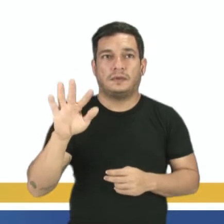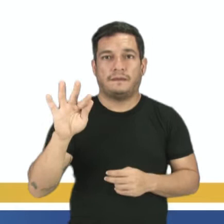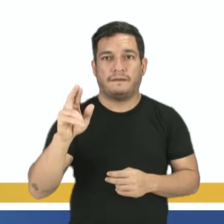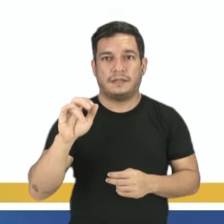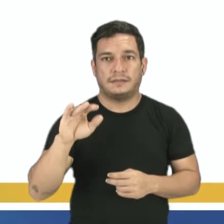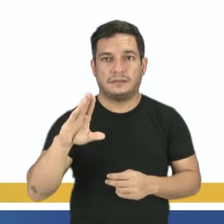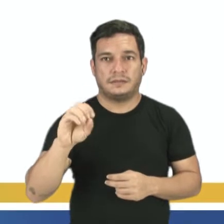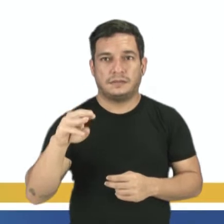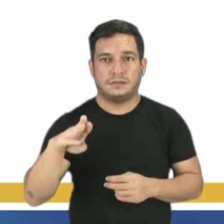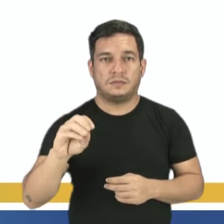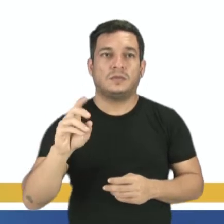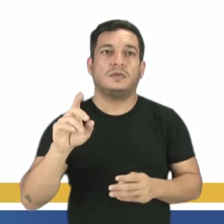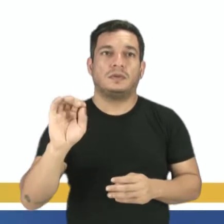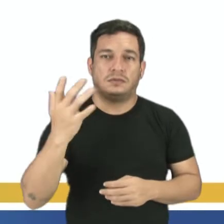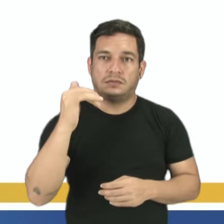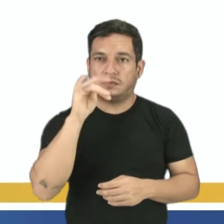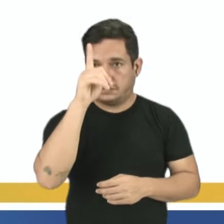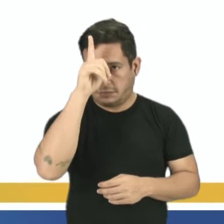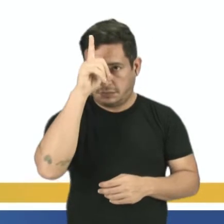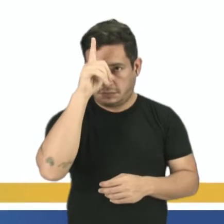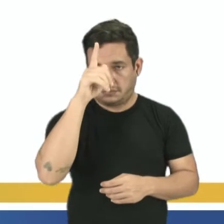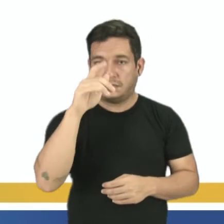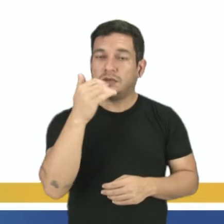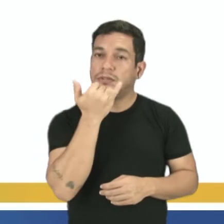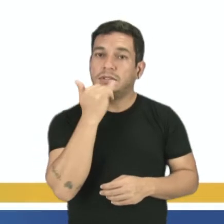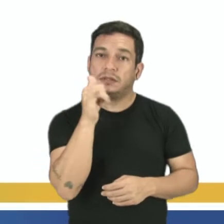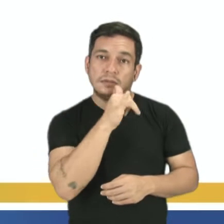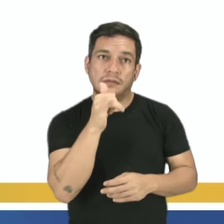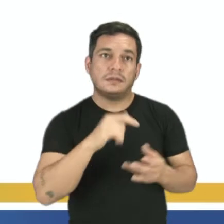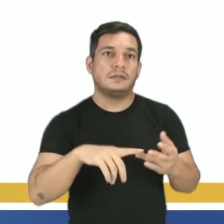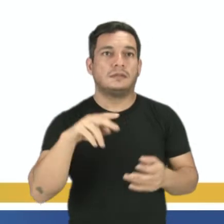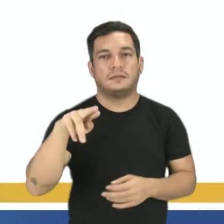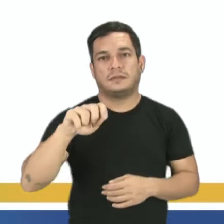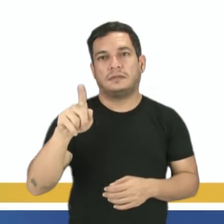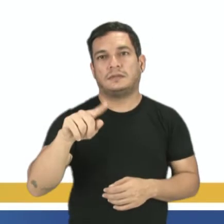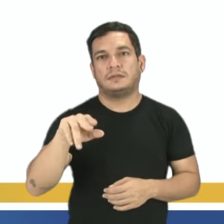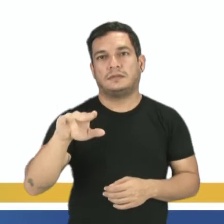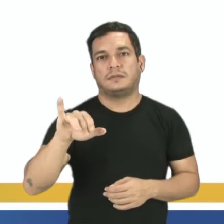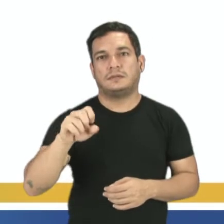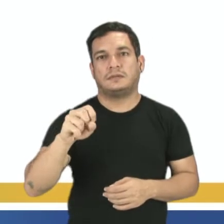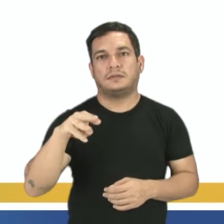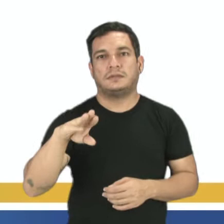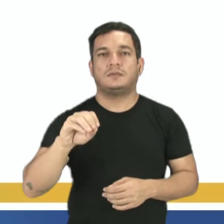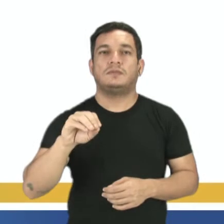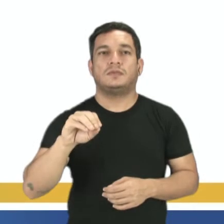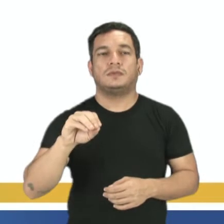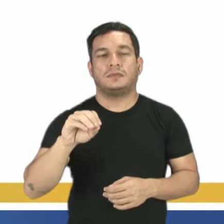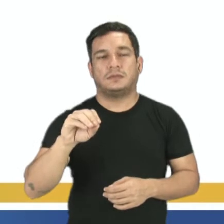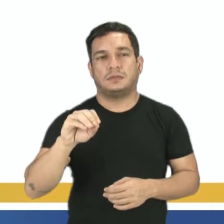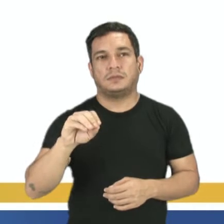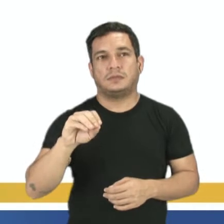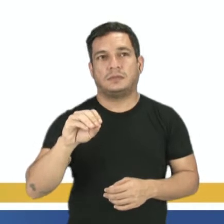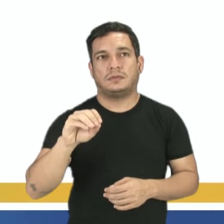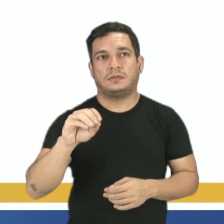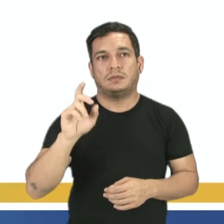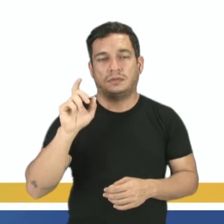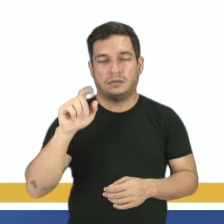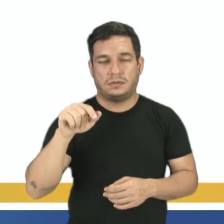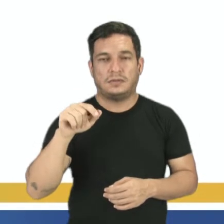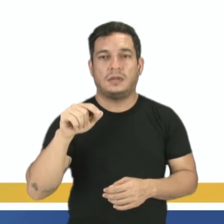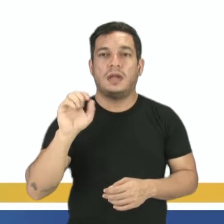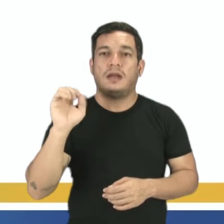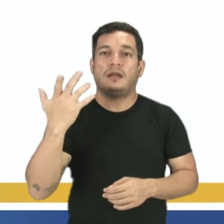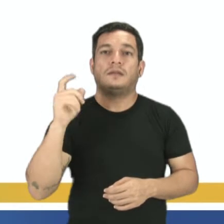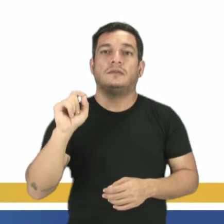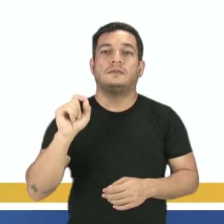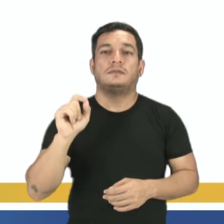aí o fascismo que aconteceu na Itália. O C, o nazismo, né? O nazifascismo e o